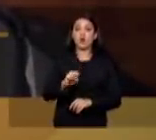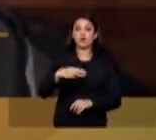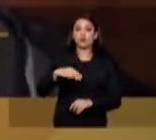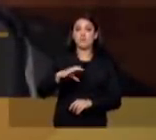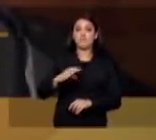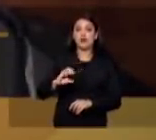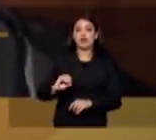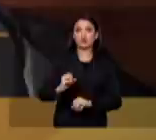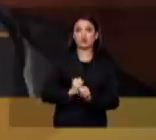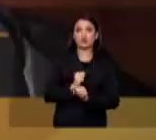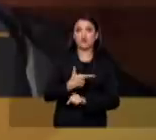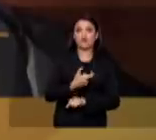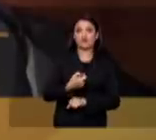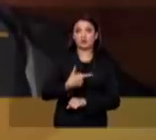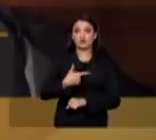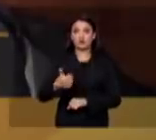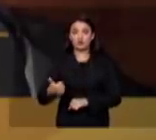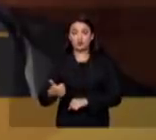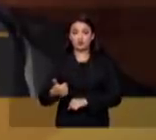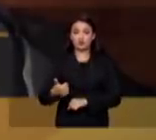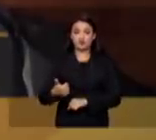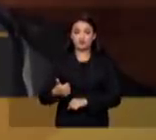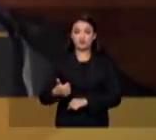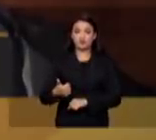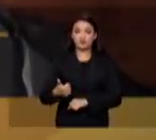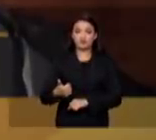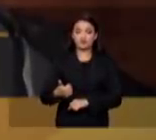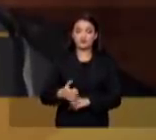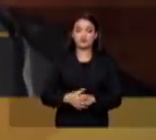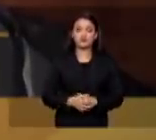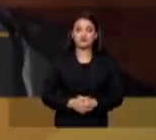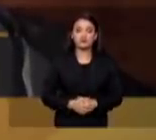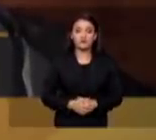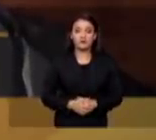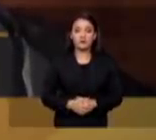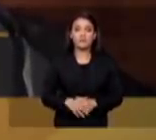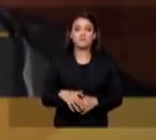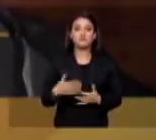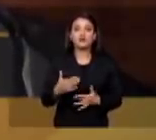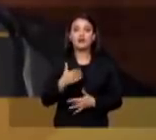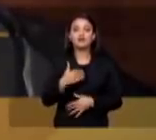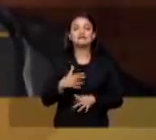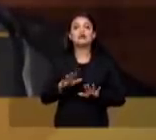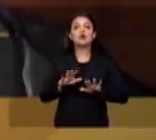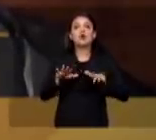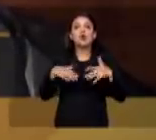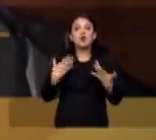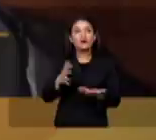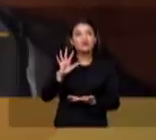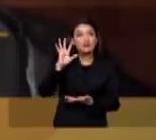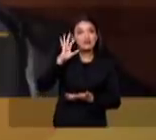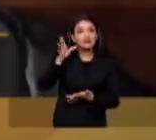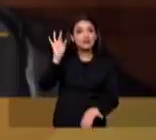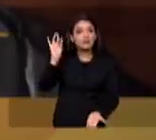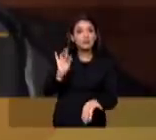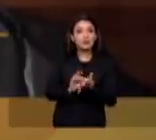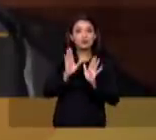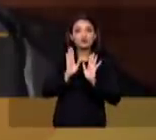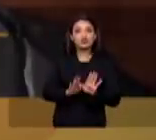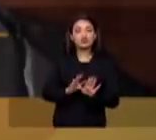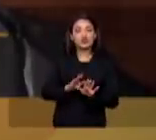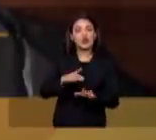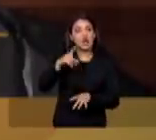de março de 2021, a pretensão de reconhecimento da suspeição do então magistrado investido